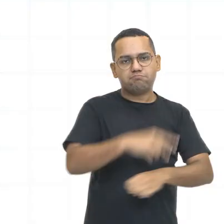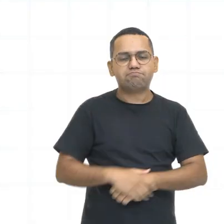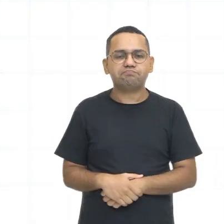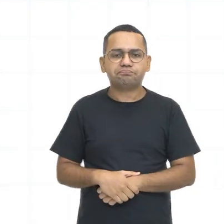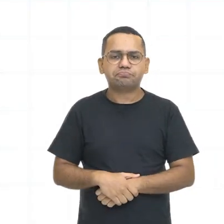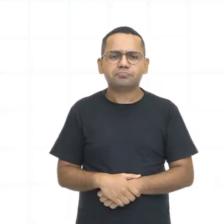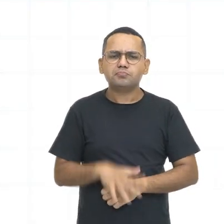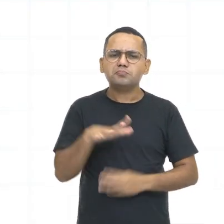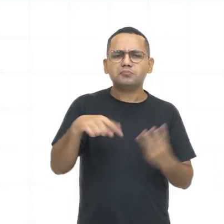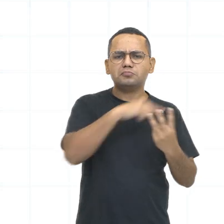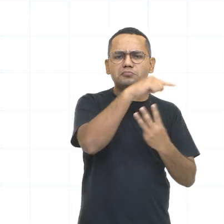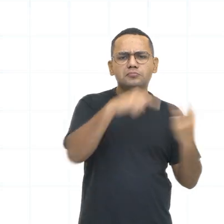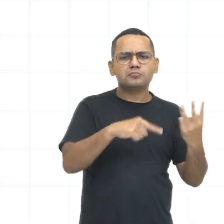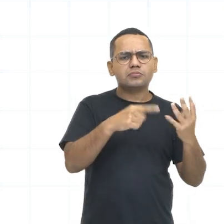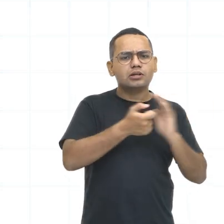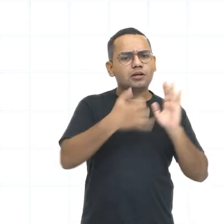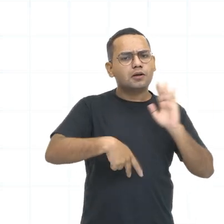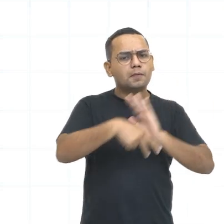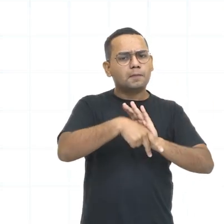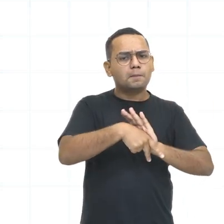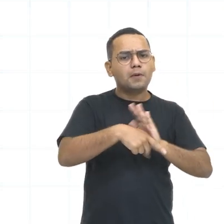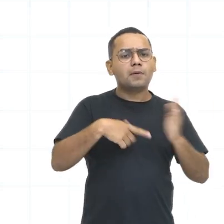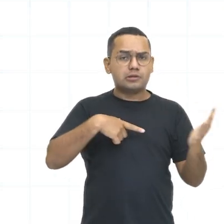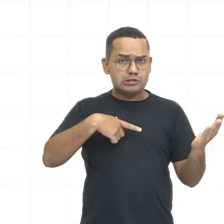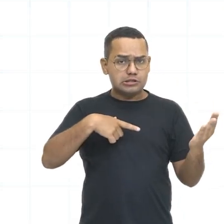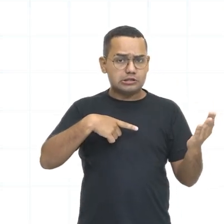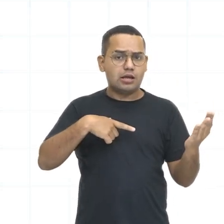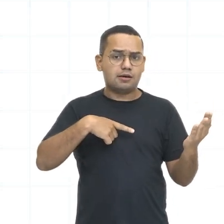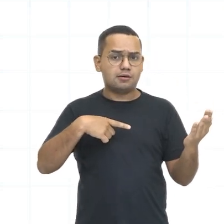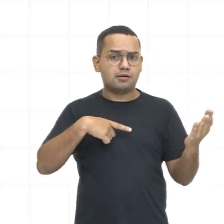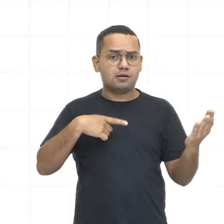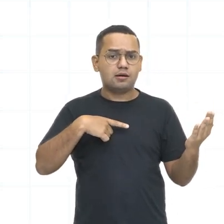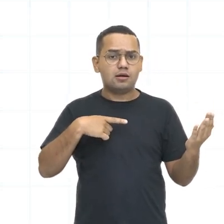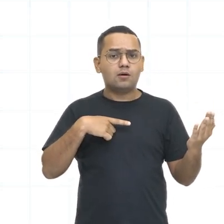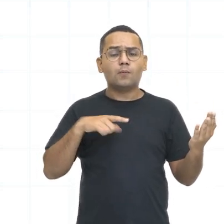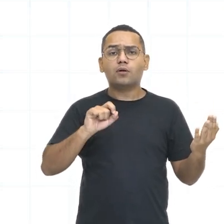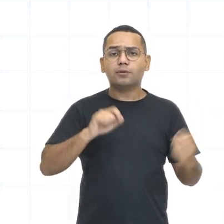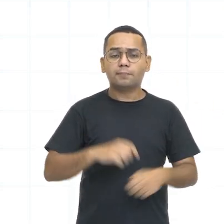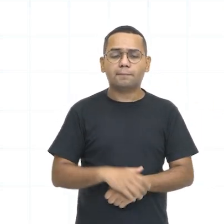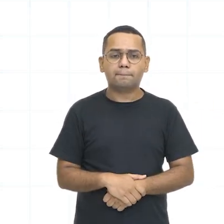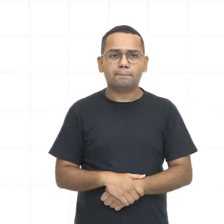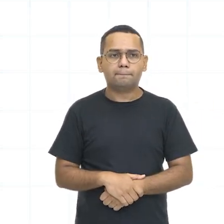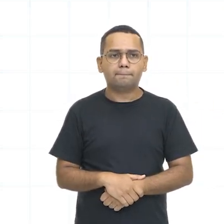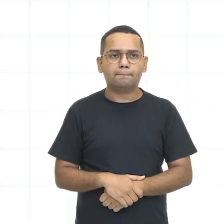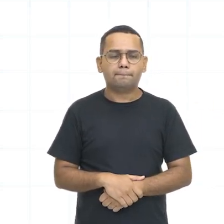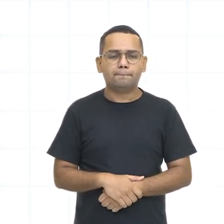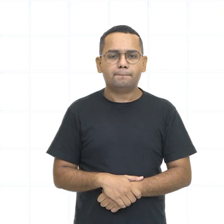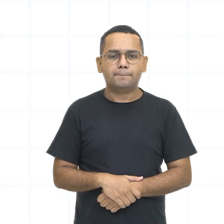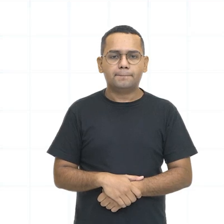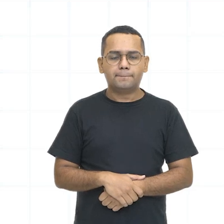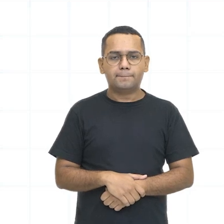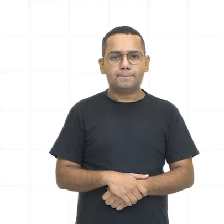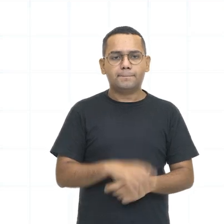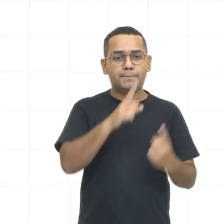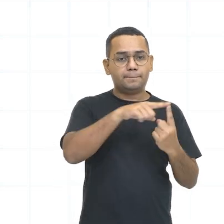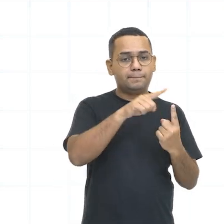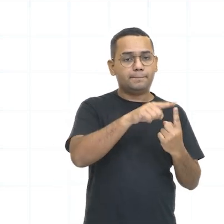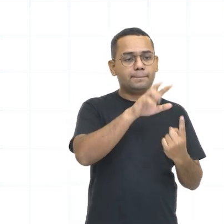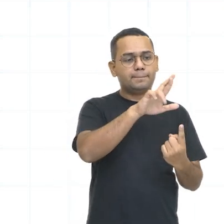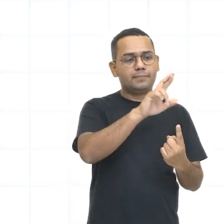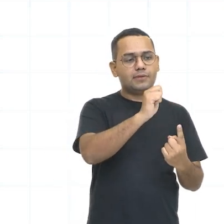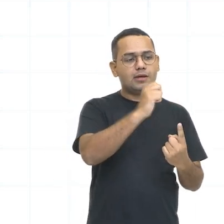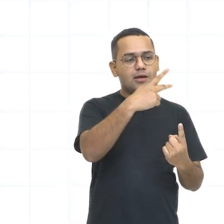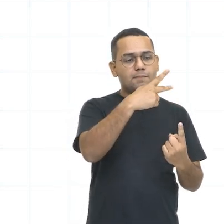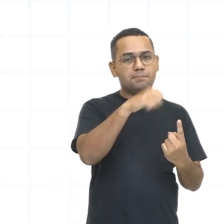os 3 elementos que compõem a cultura hip hop, ela é formada pelos